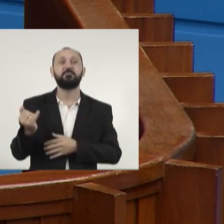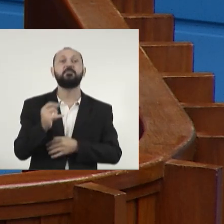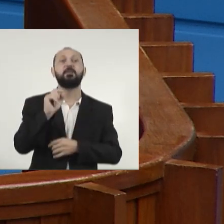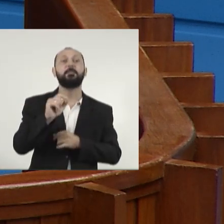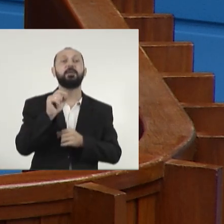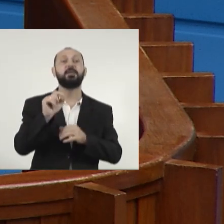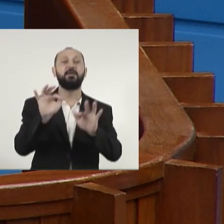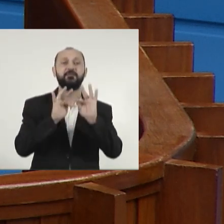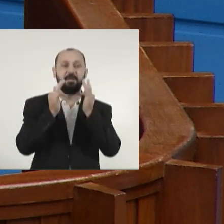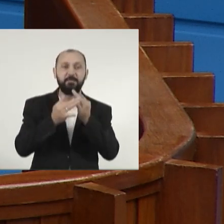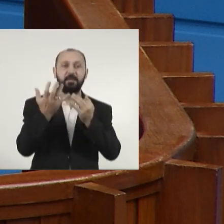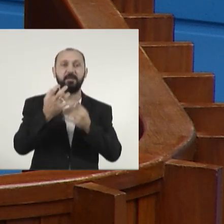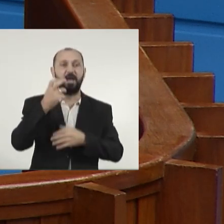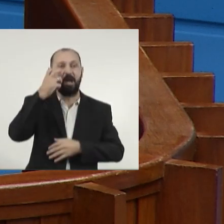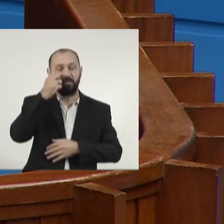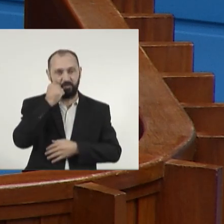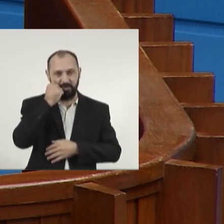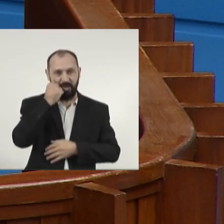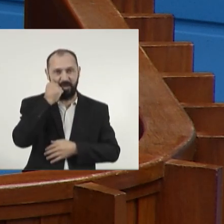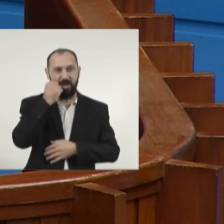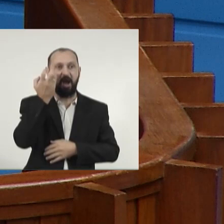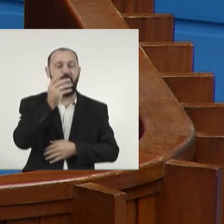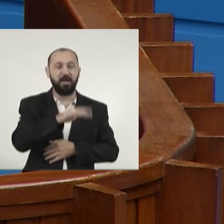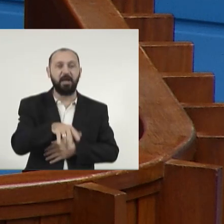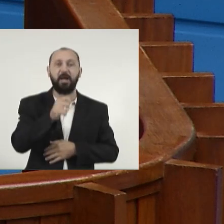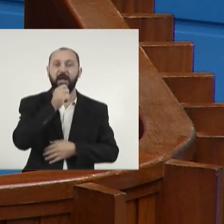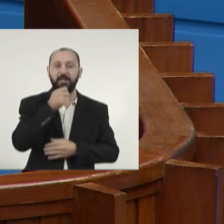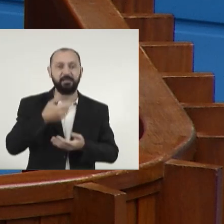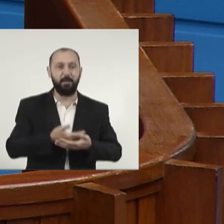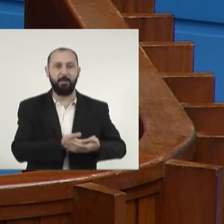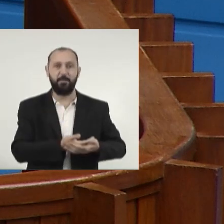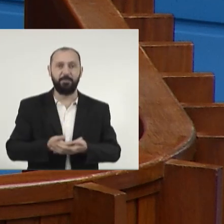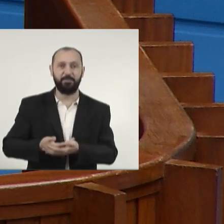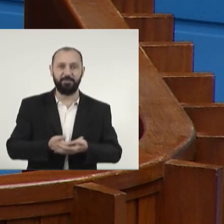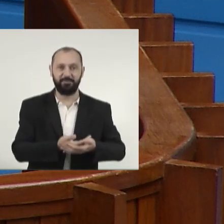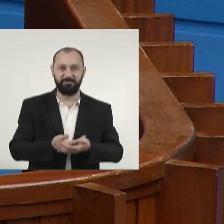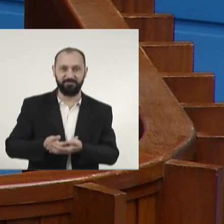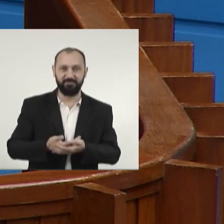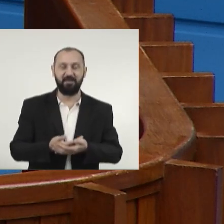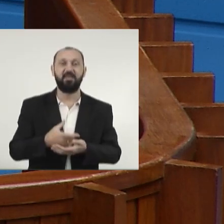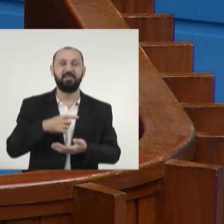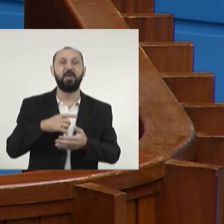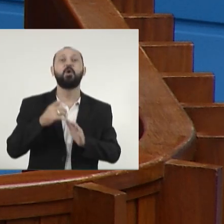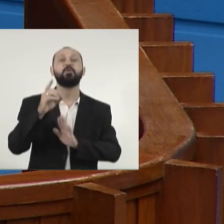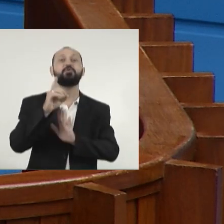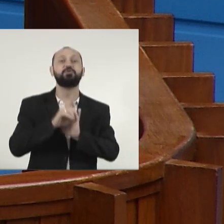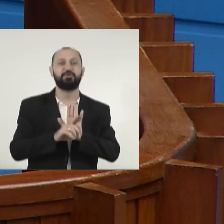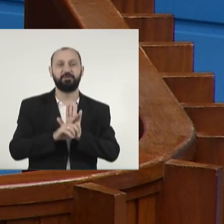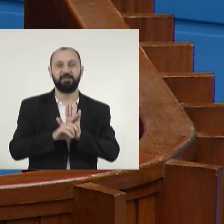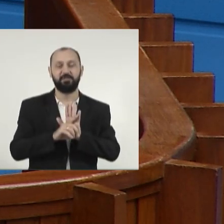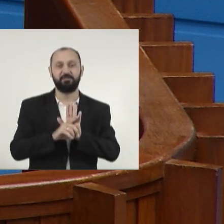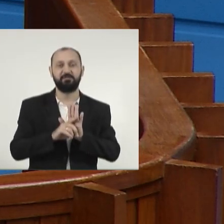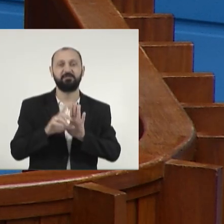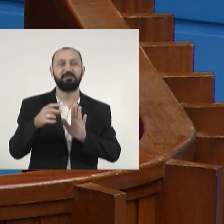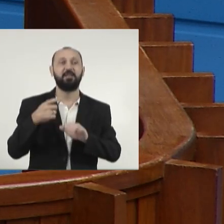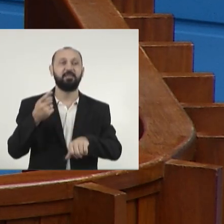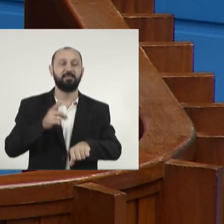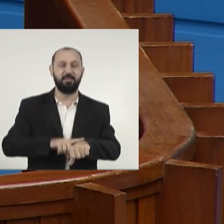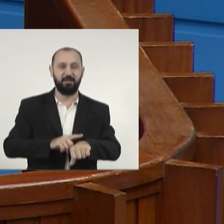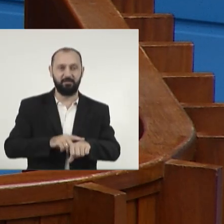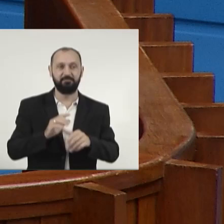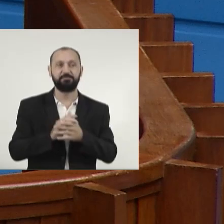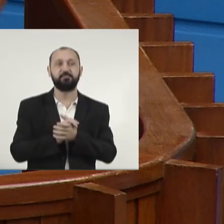que a família que quer adotar uma criança, ainda bebê, possa ter o direito, então, a ter essa criança